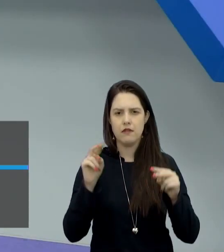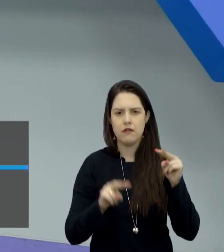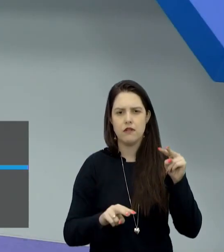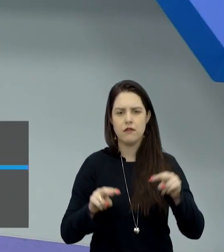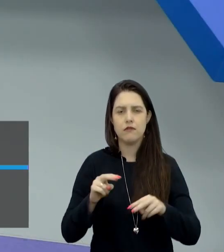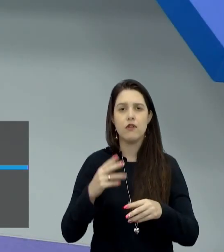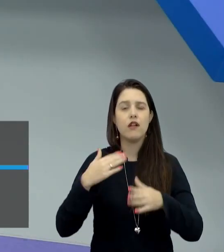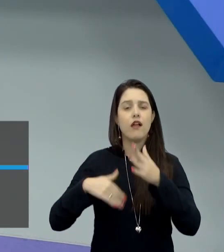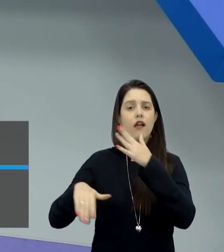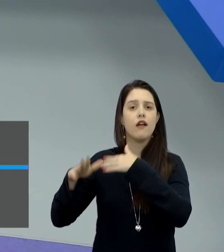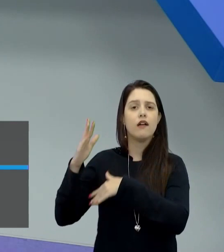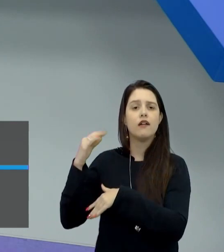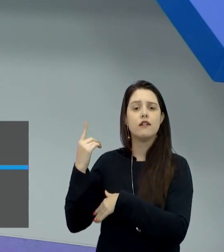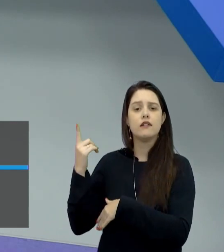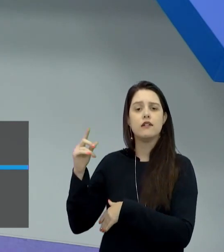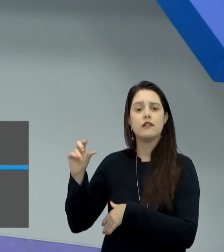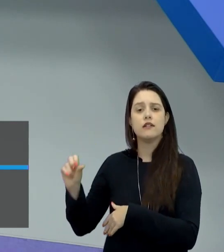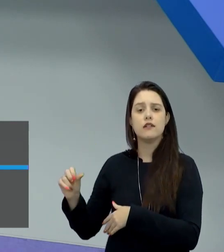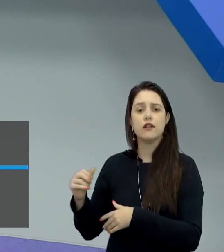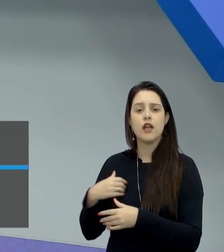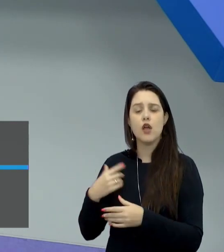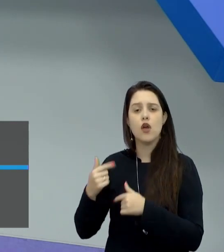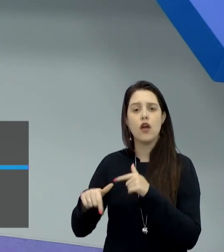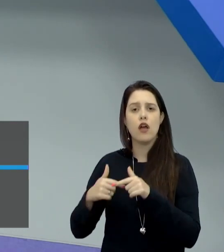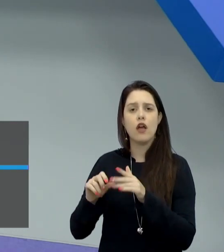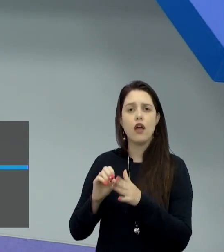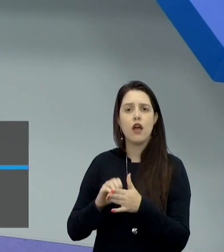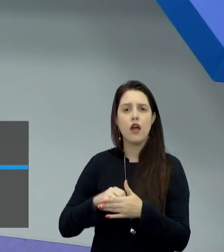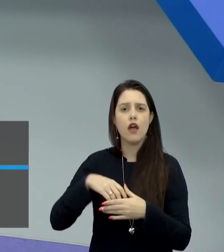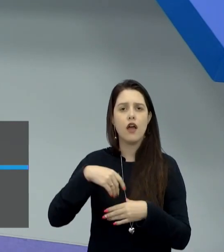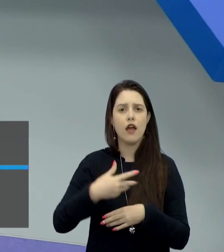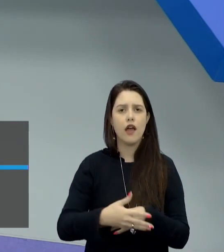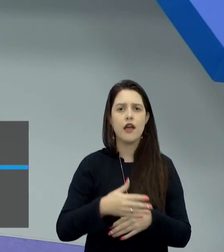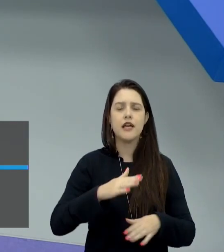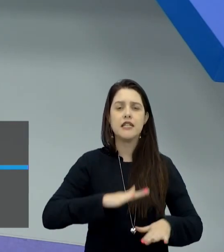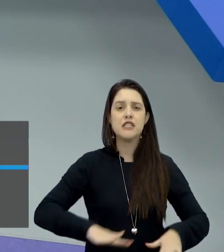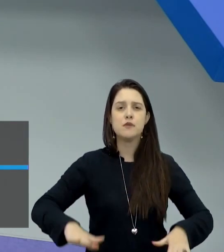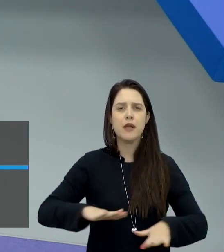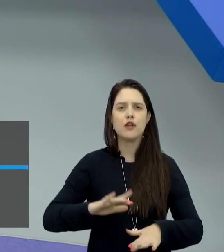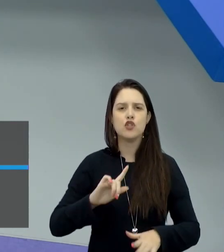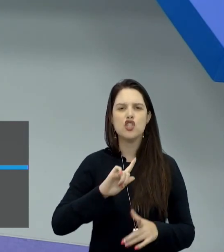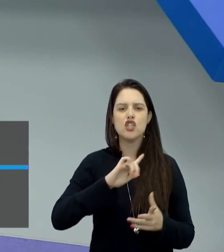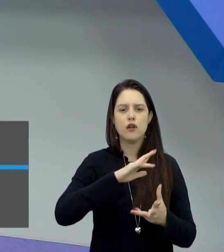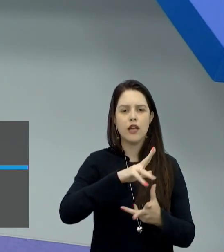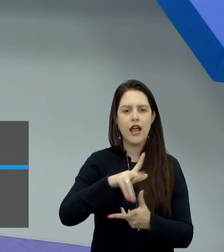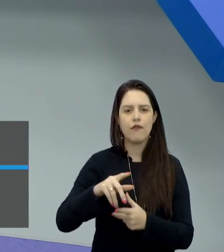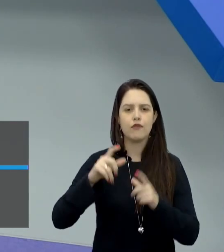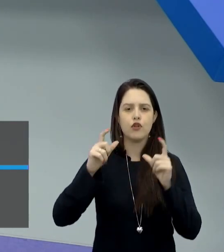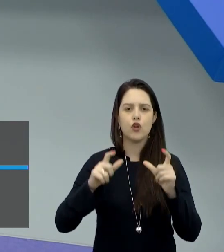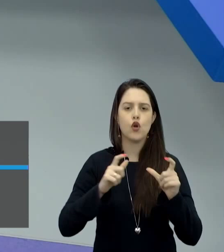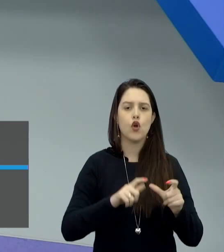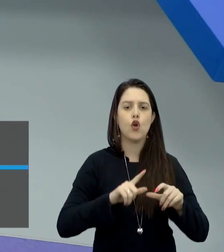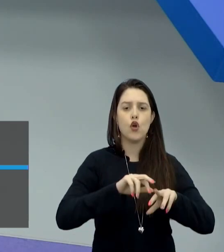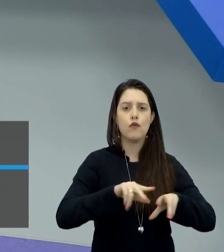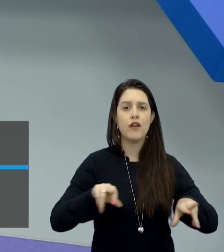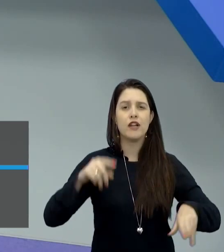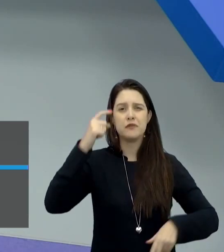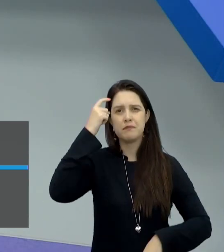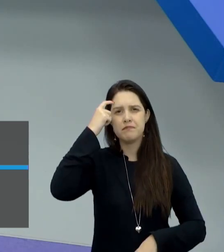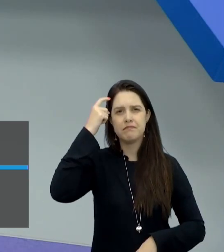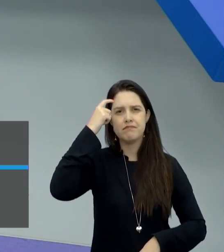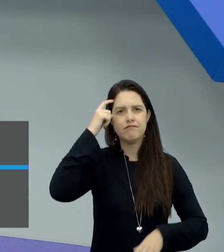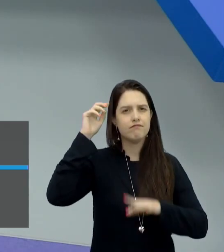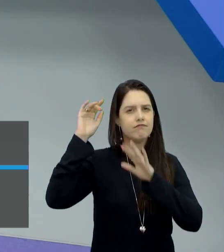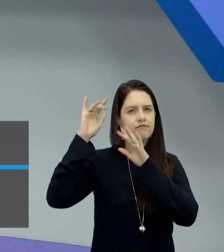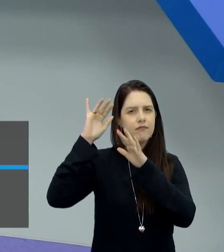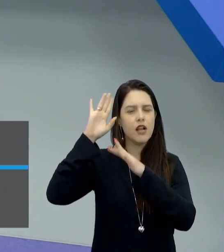século XIX, que eu trabalhei no meu conteúdo, né, das transformações do espaço geográfico, né, onde vários pensadores